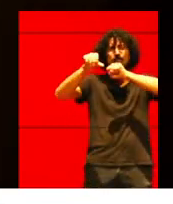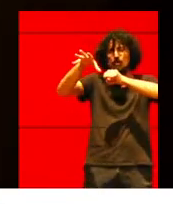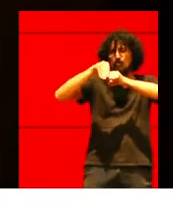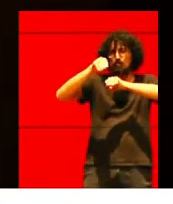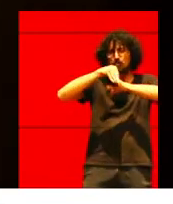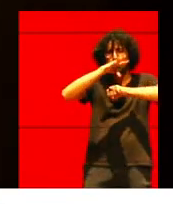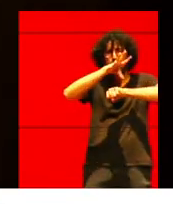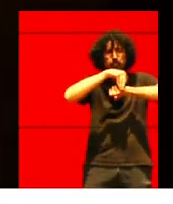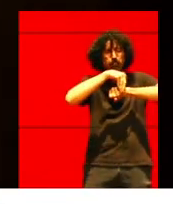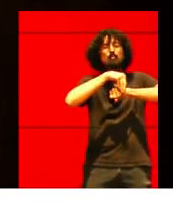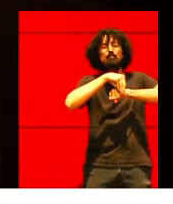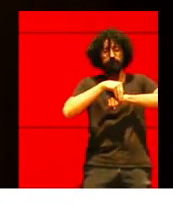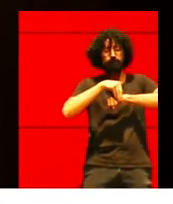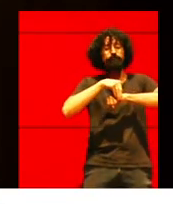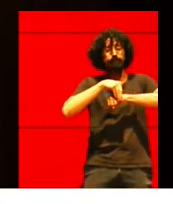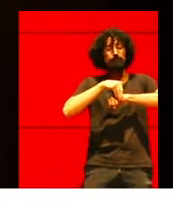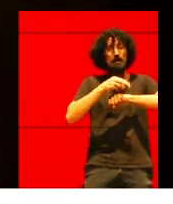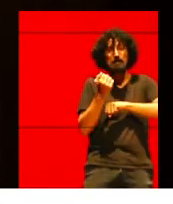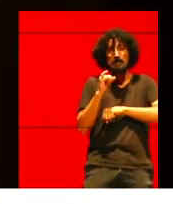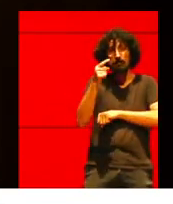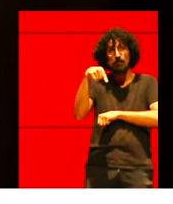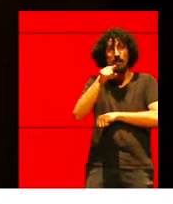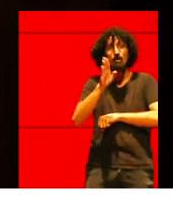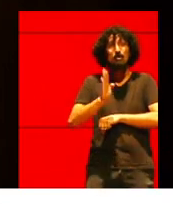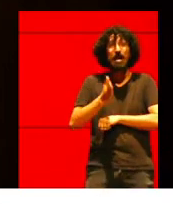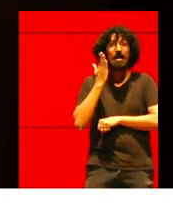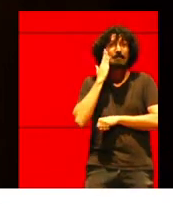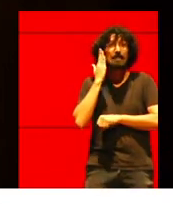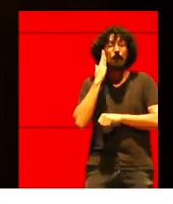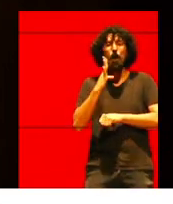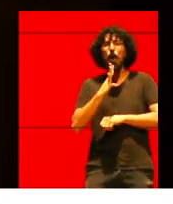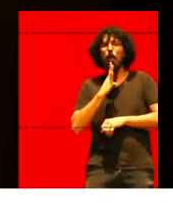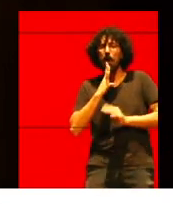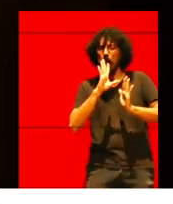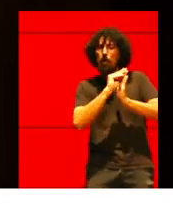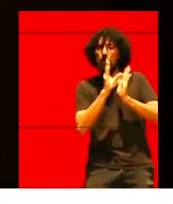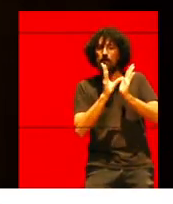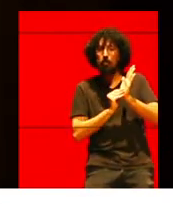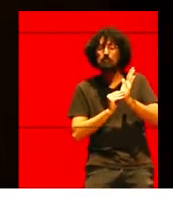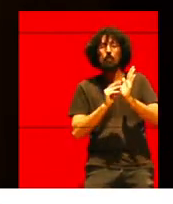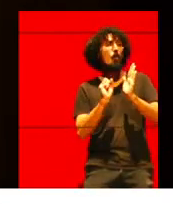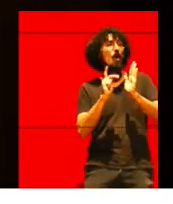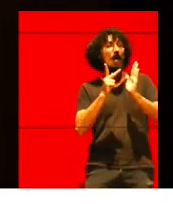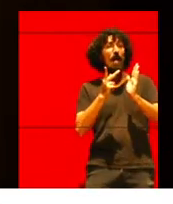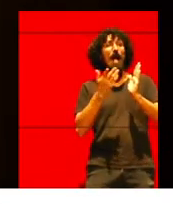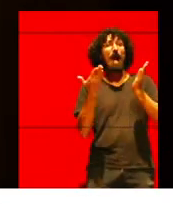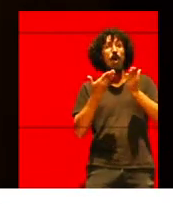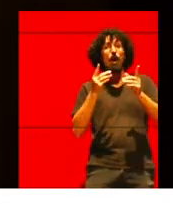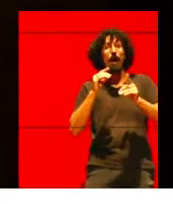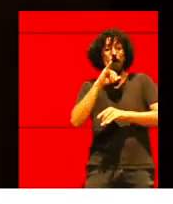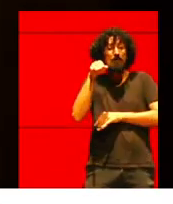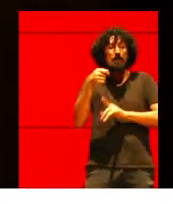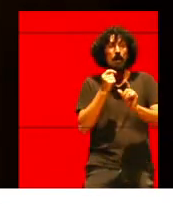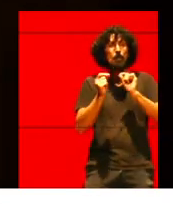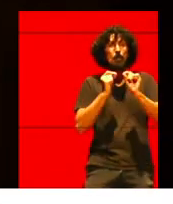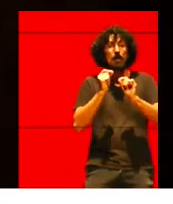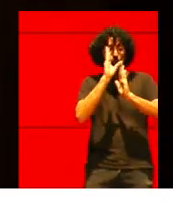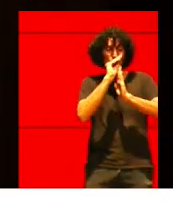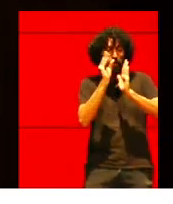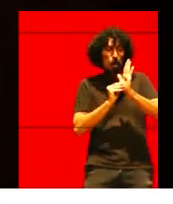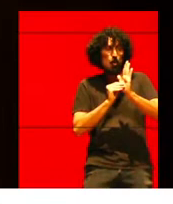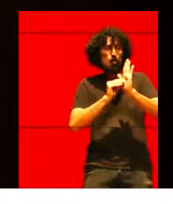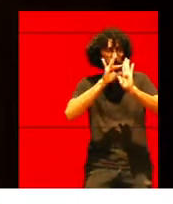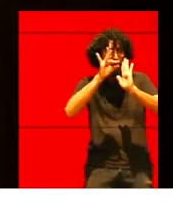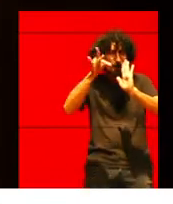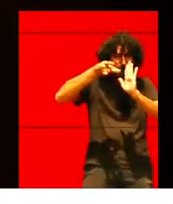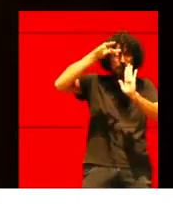pouquinho maior. Se vocês já sabem dos conteúdos, vão reforçar ainda mais. Então, bora lá? Pode